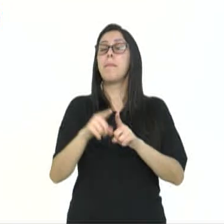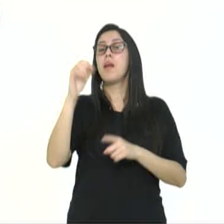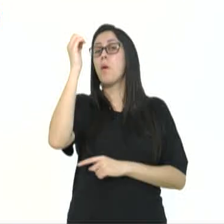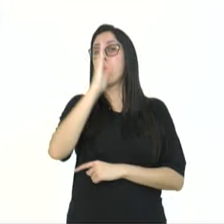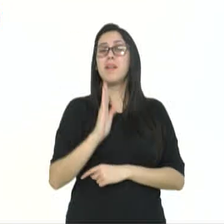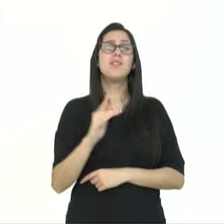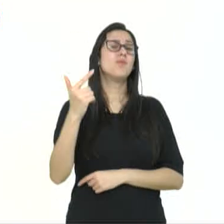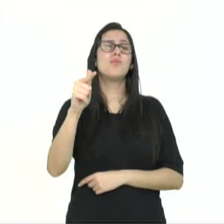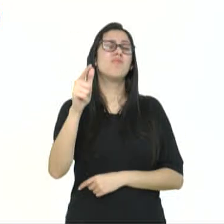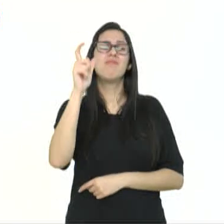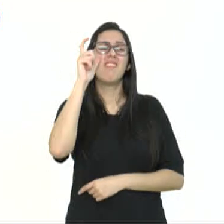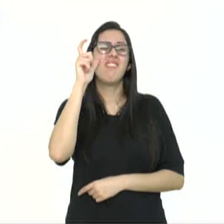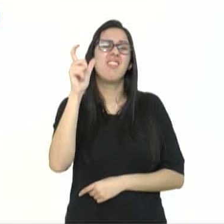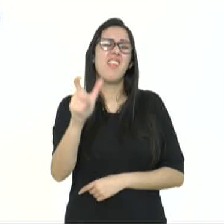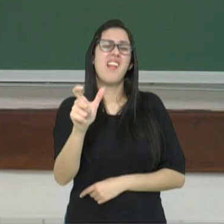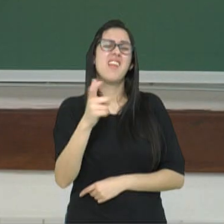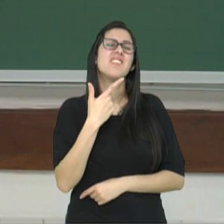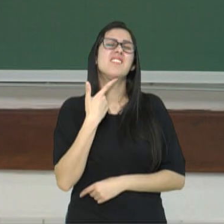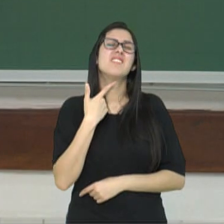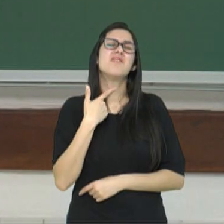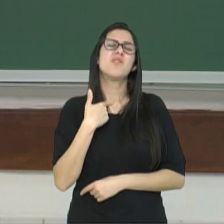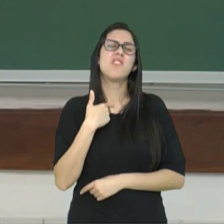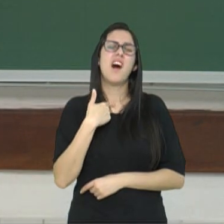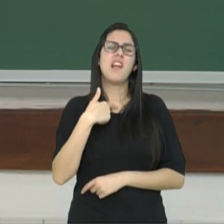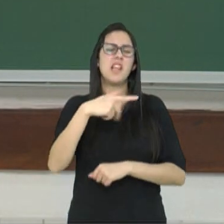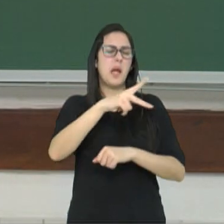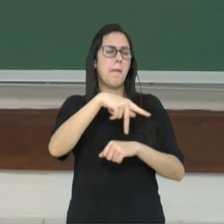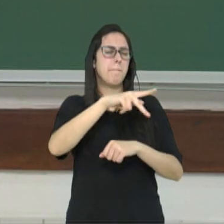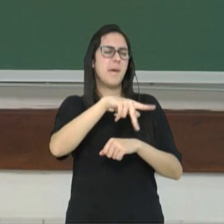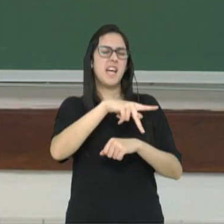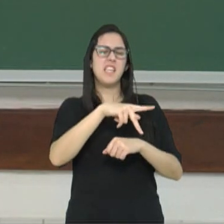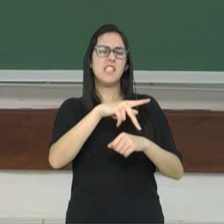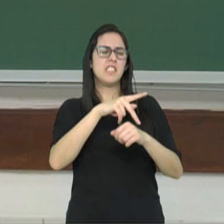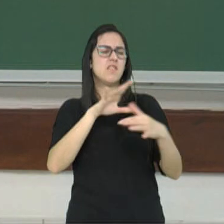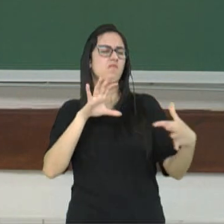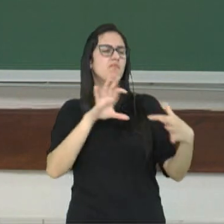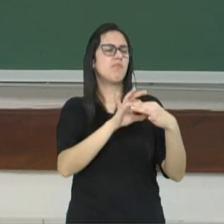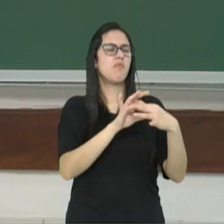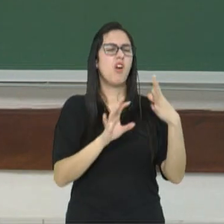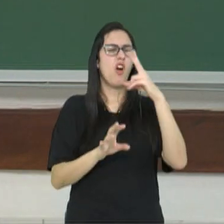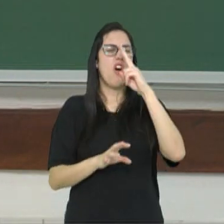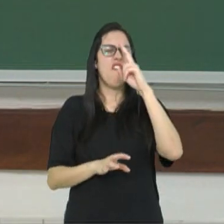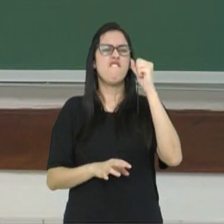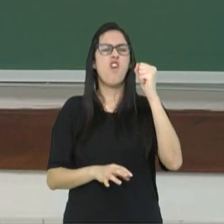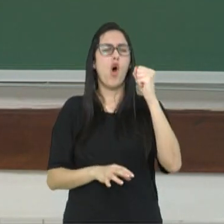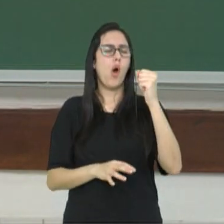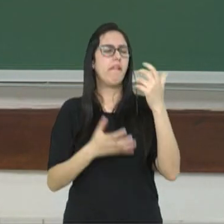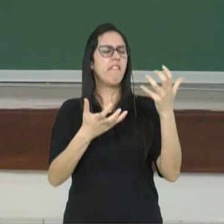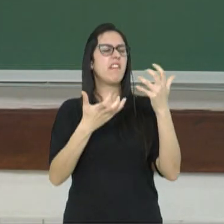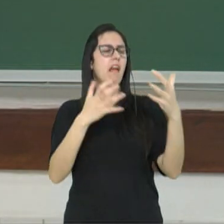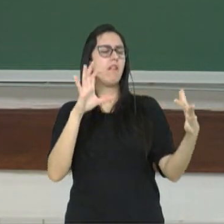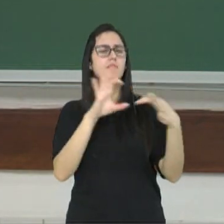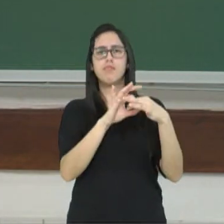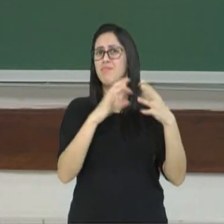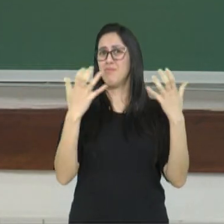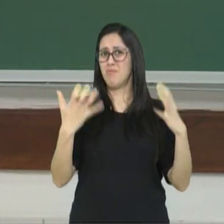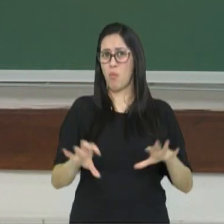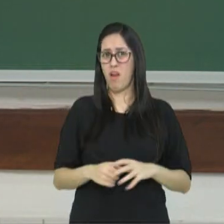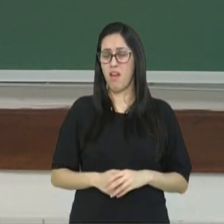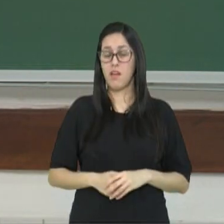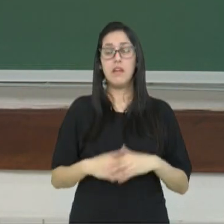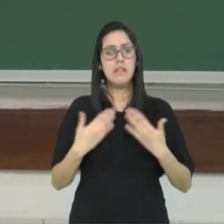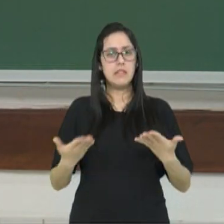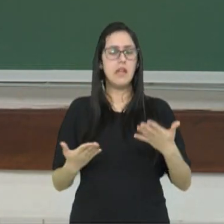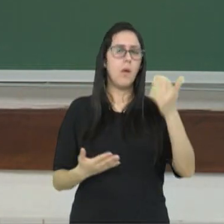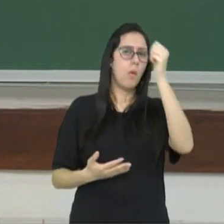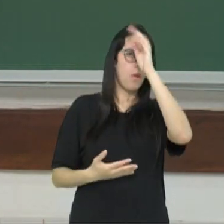interesse em ter um vizinho que fosse um país muito forte, um país muito poderoso, que pudesse rivalizar com o Brasil. Então o Brasil ele fazia